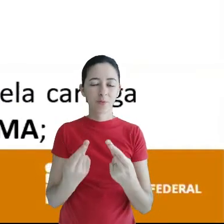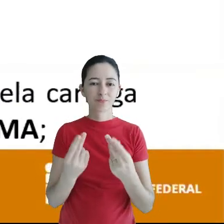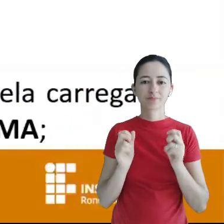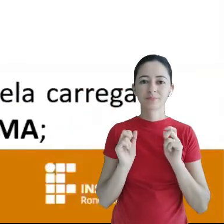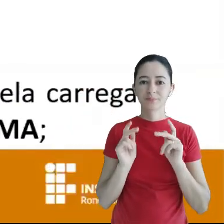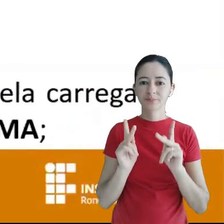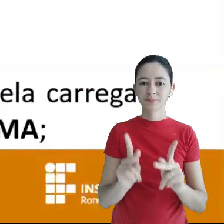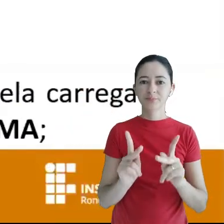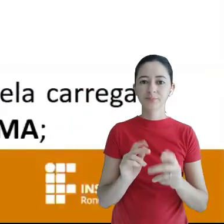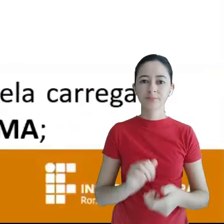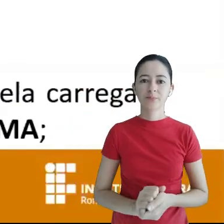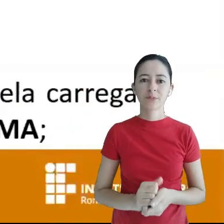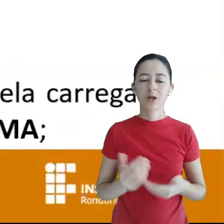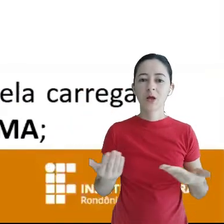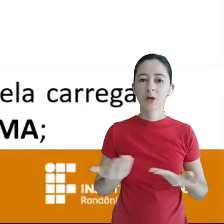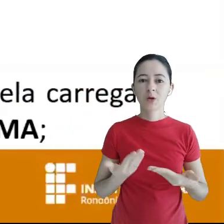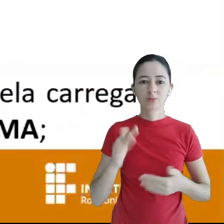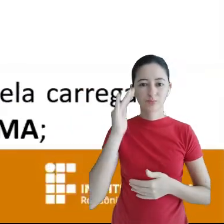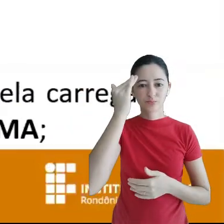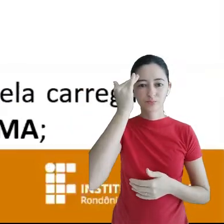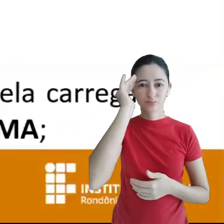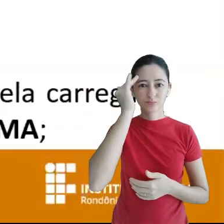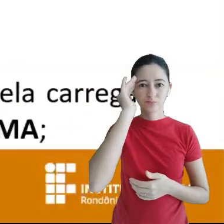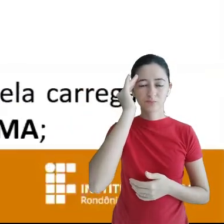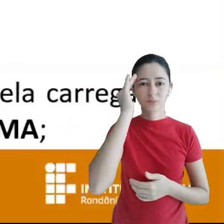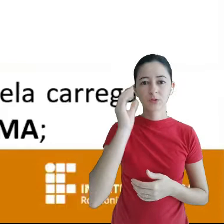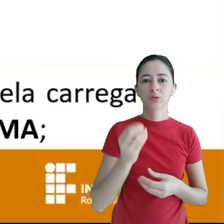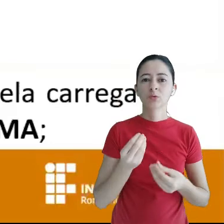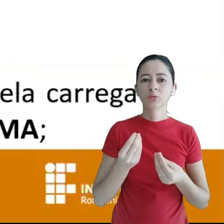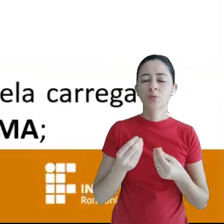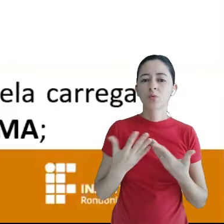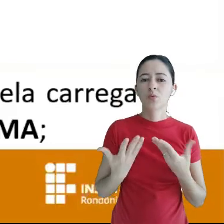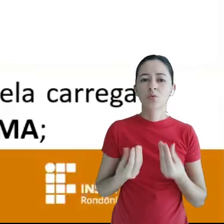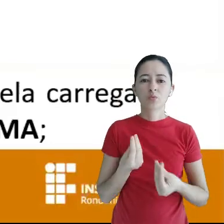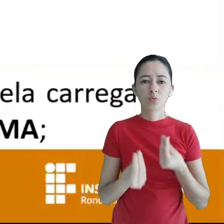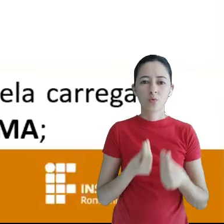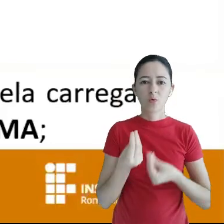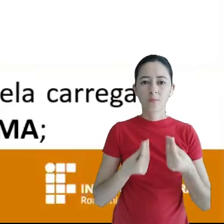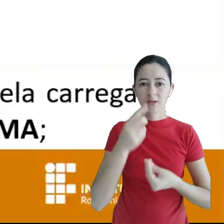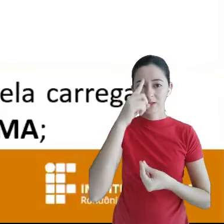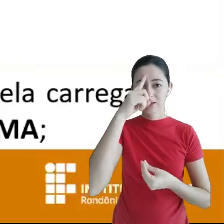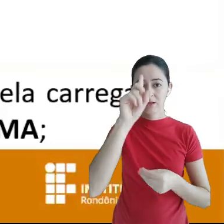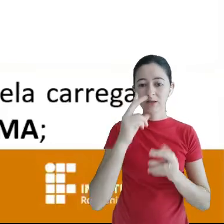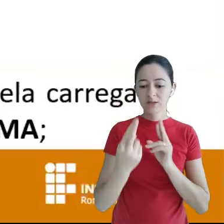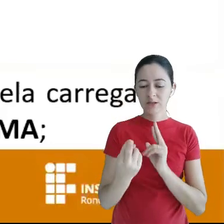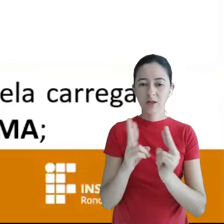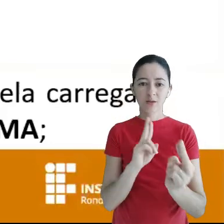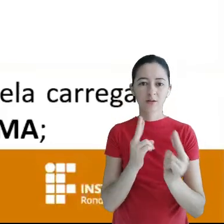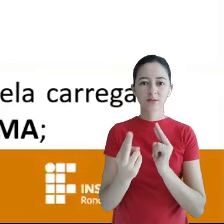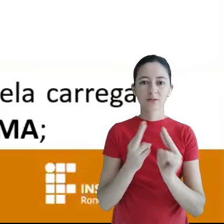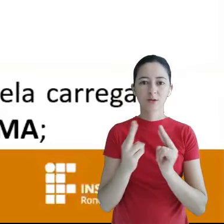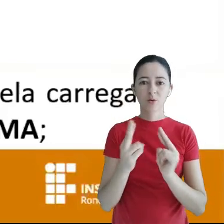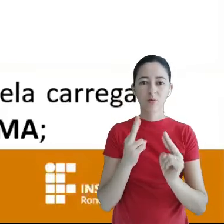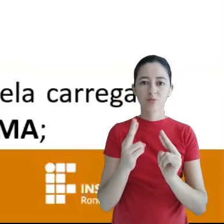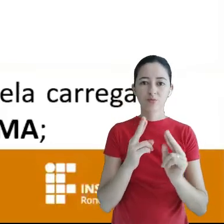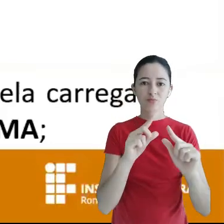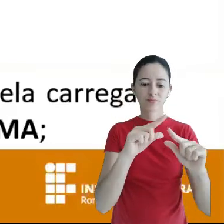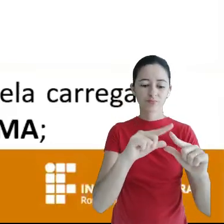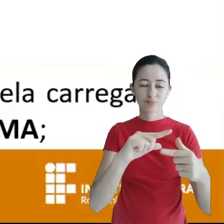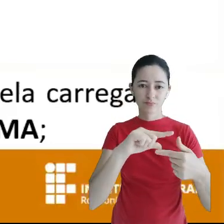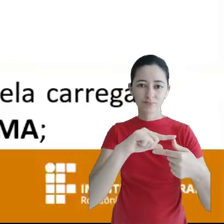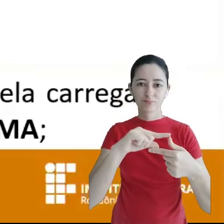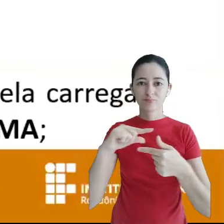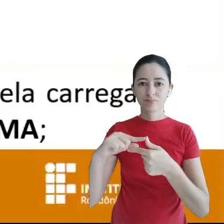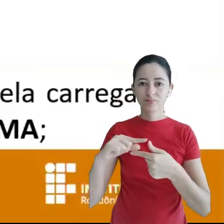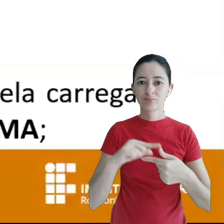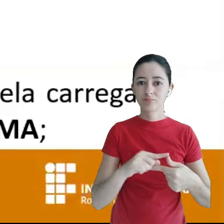Beleza? Bom, galera. Entendendo, então, qual é a ideia do relacionamento. Como relacionar as tabelas.